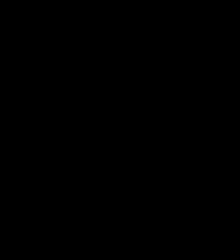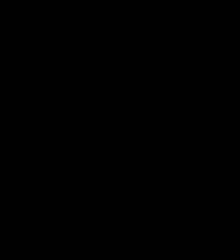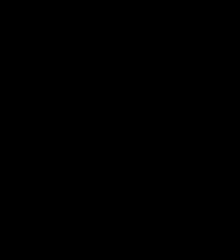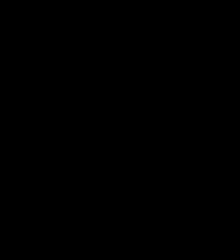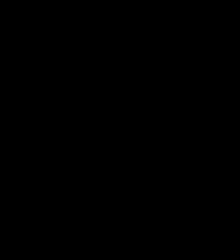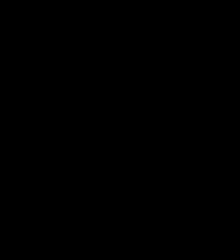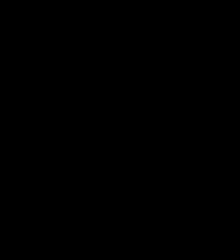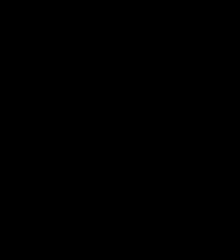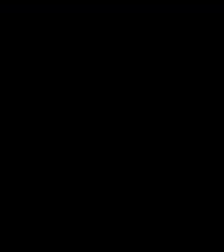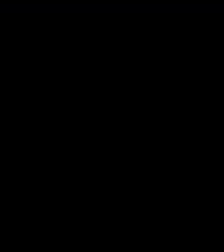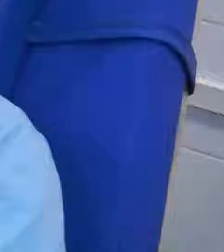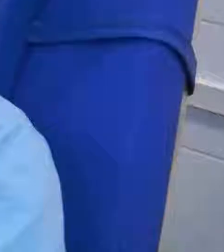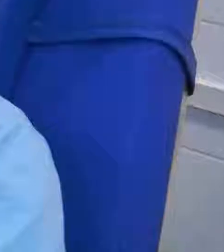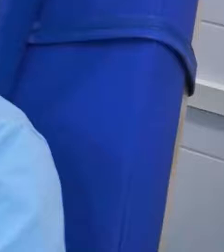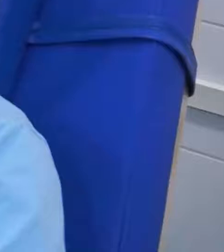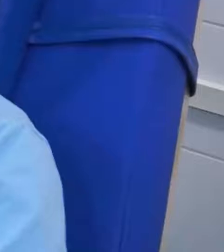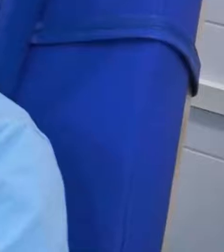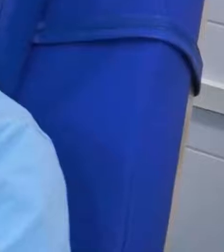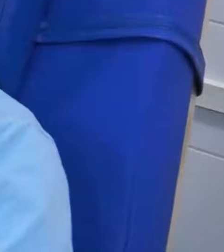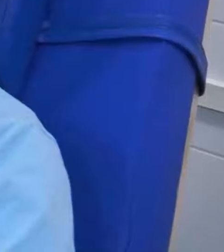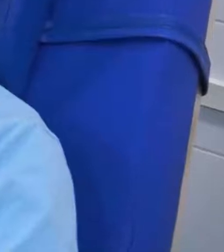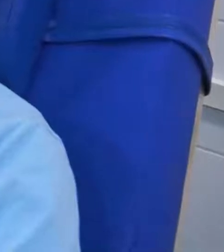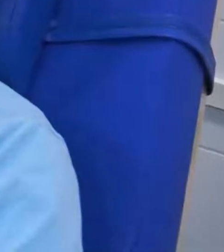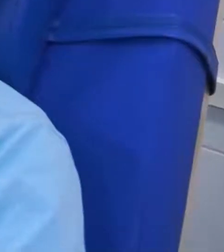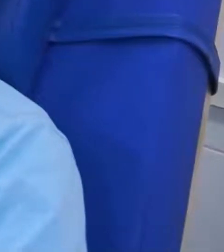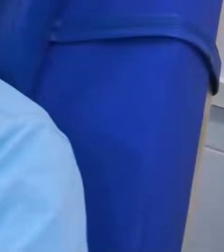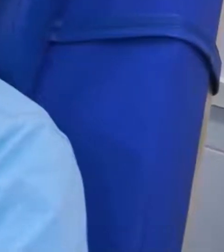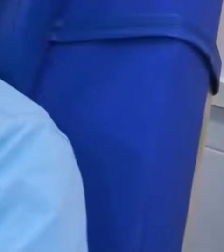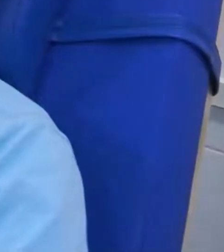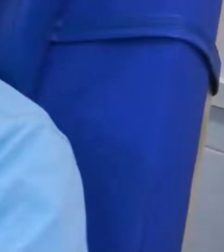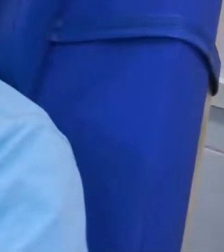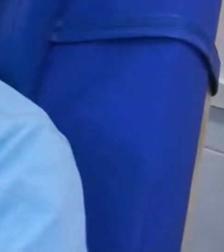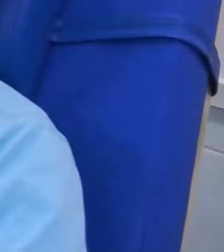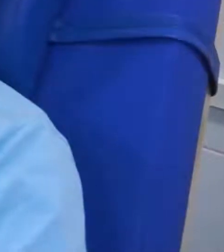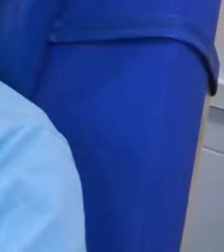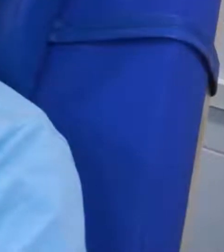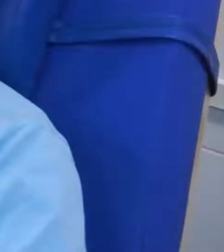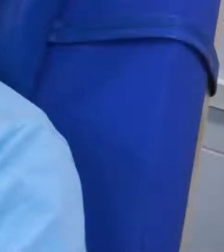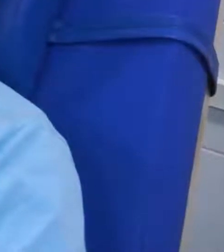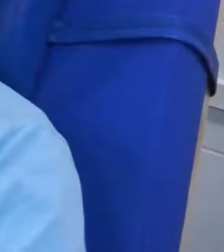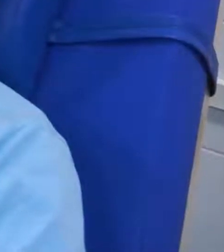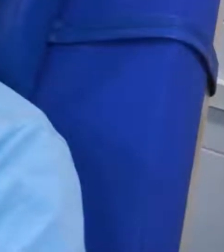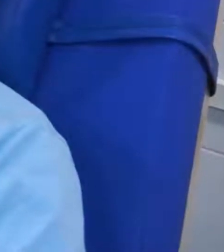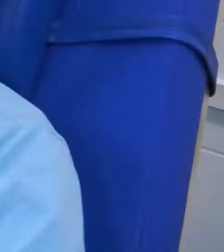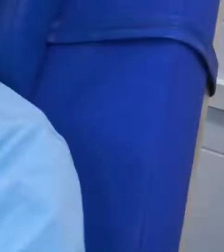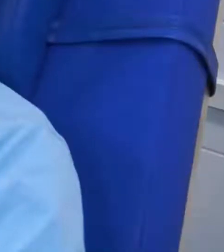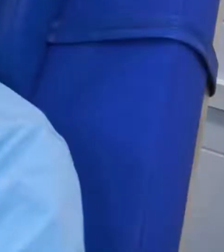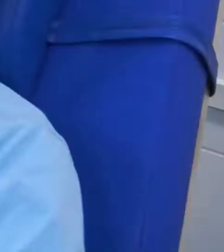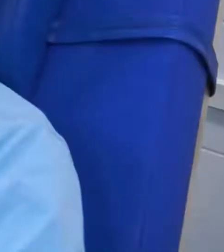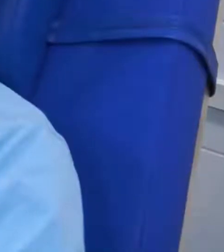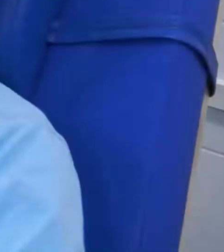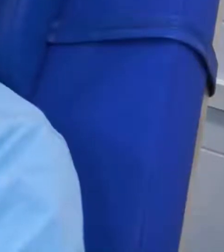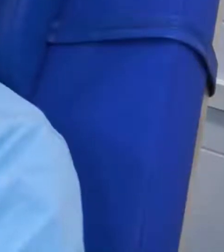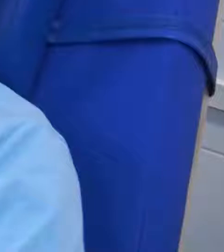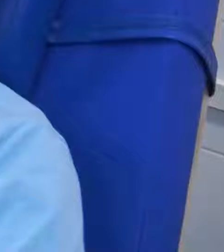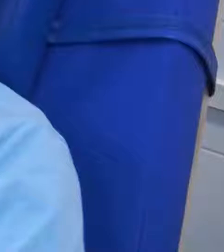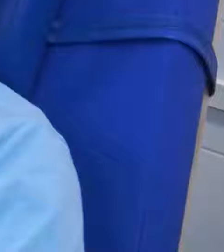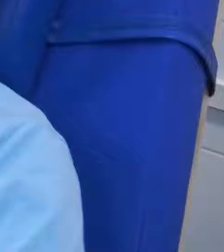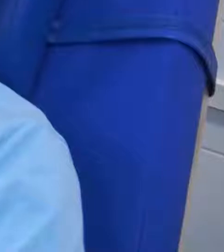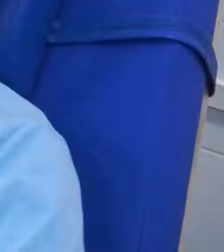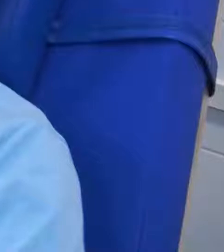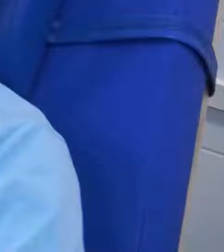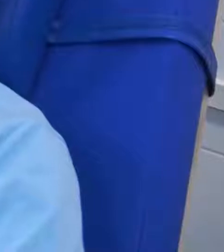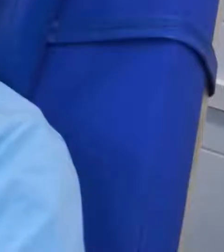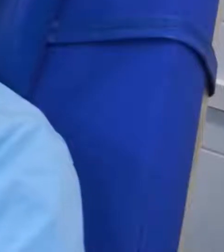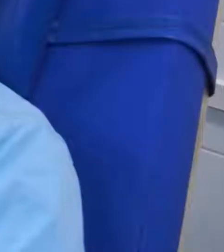nobre. Eu vejo que há uma possibilidade de você conseguir ajudar as pessoas de forma indireta, né? Sabendo